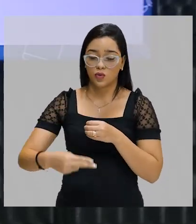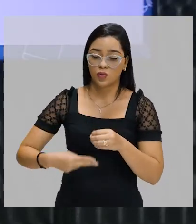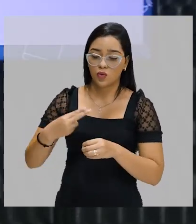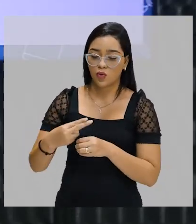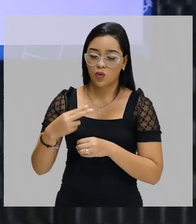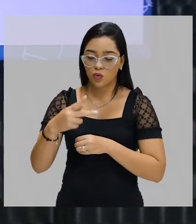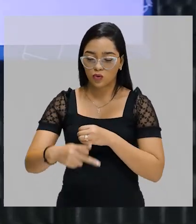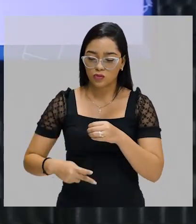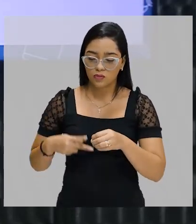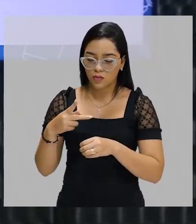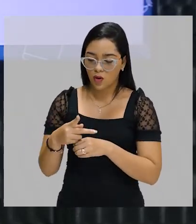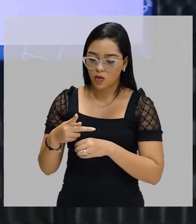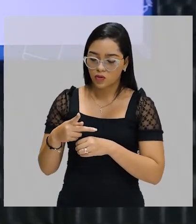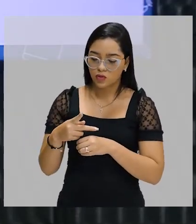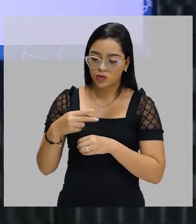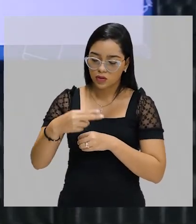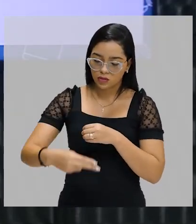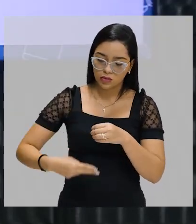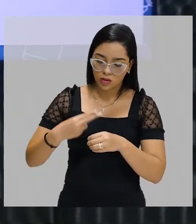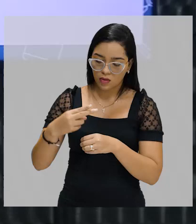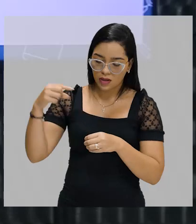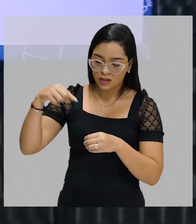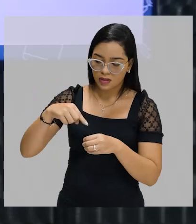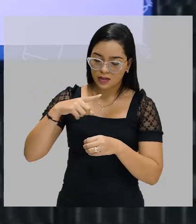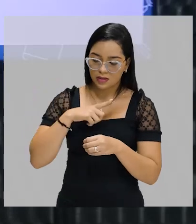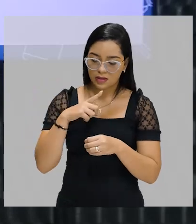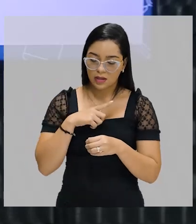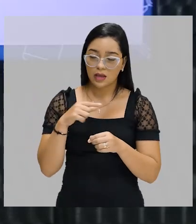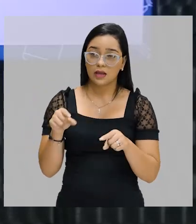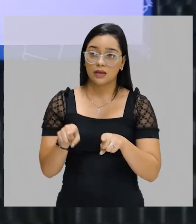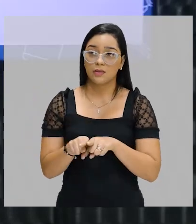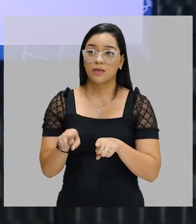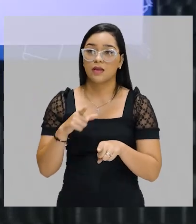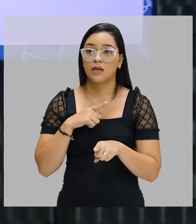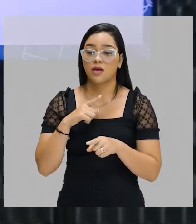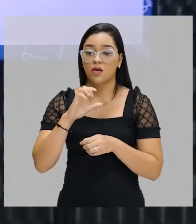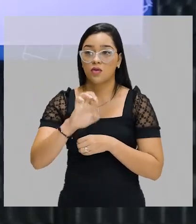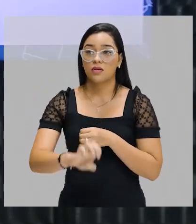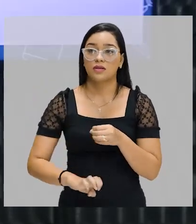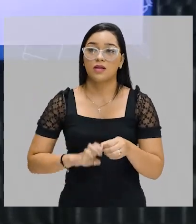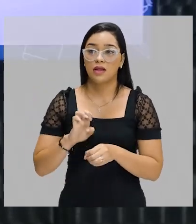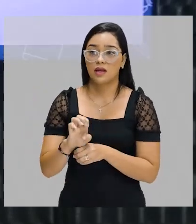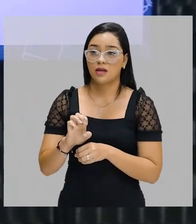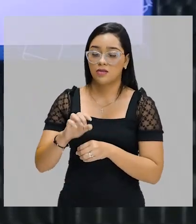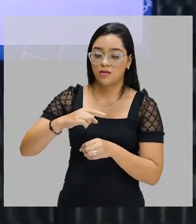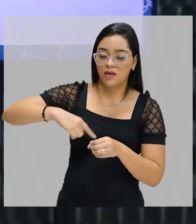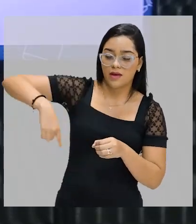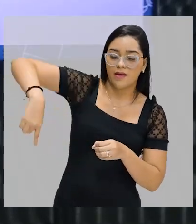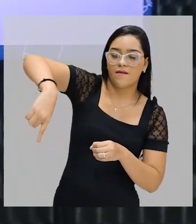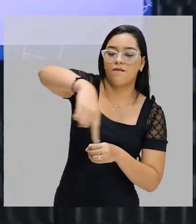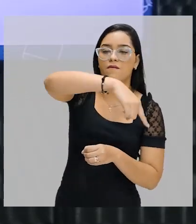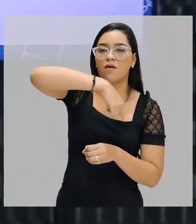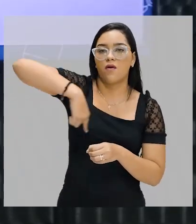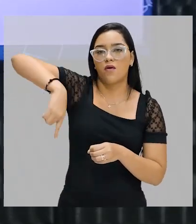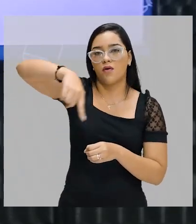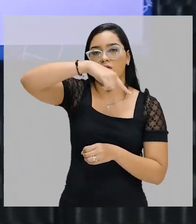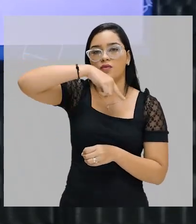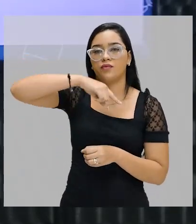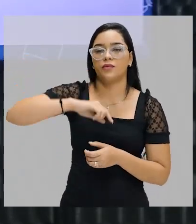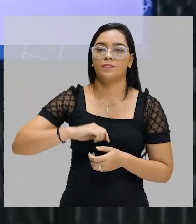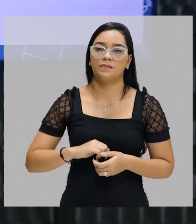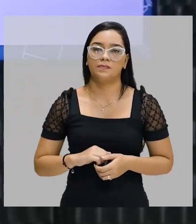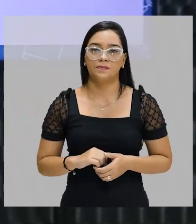e nêutrons, tá ok? Isso no núcleo. E nós temos os elétrons aí em suas